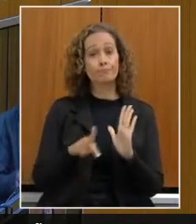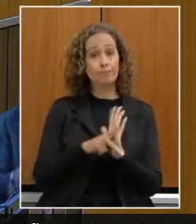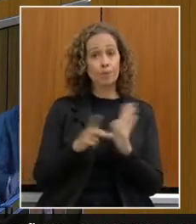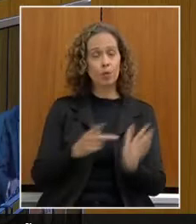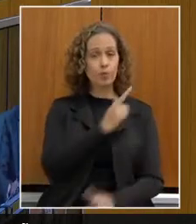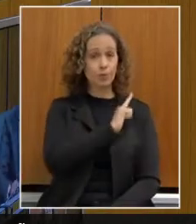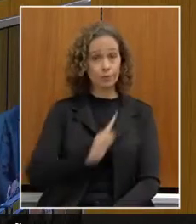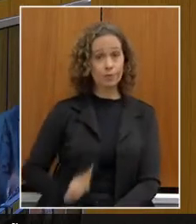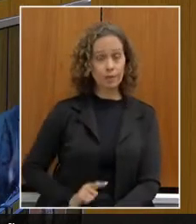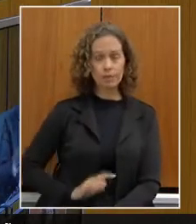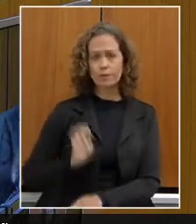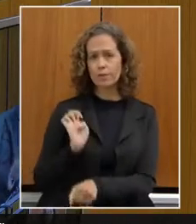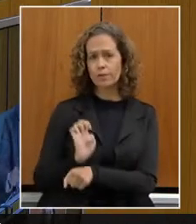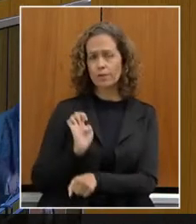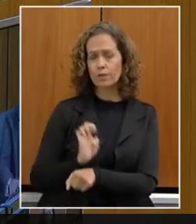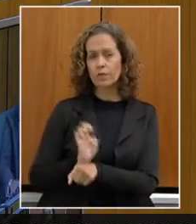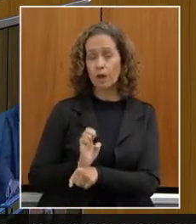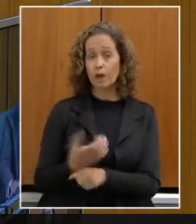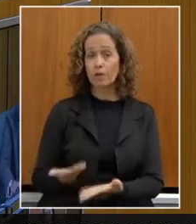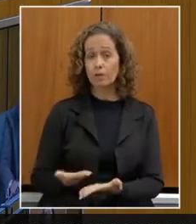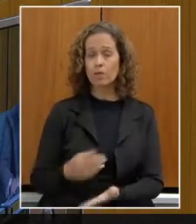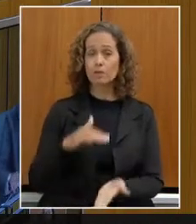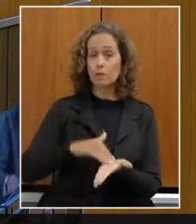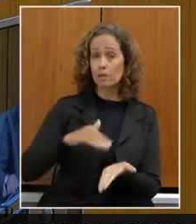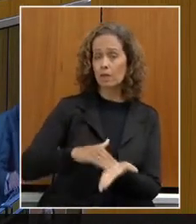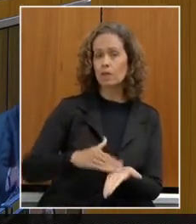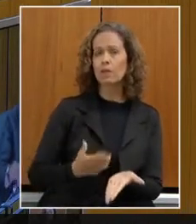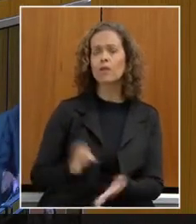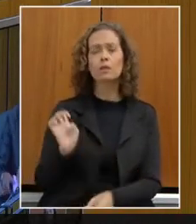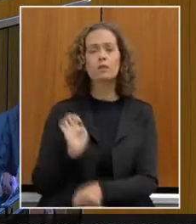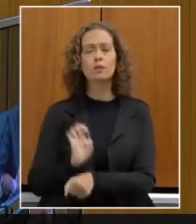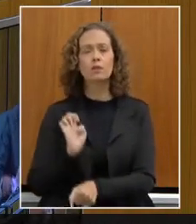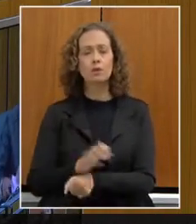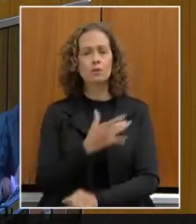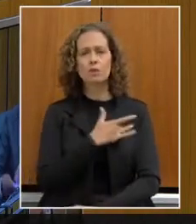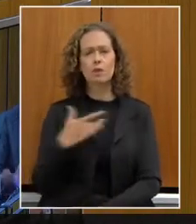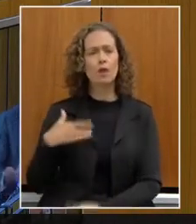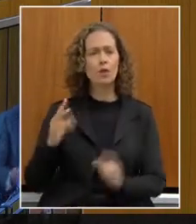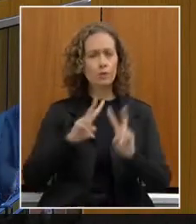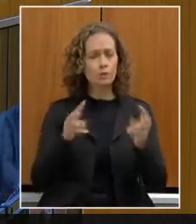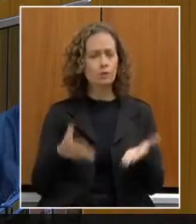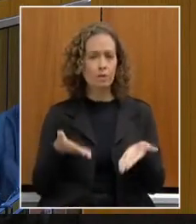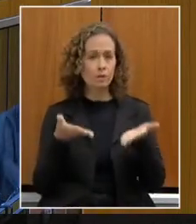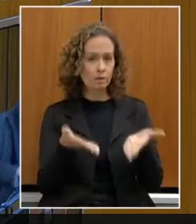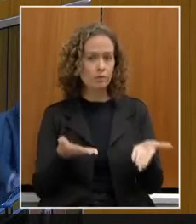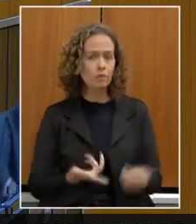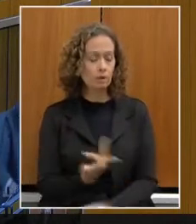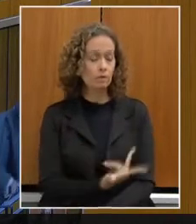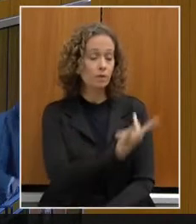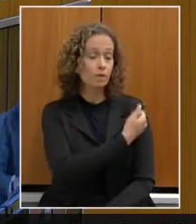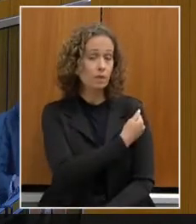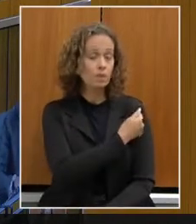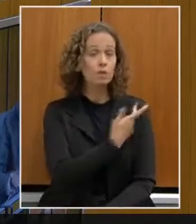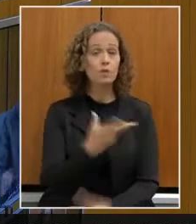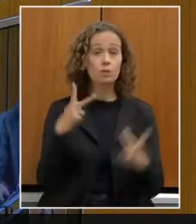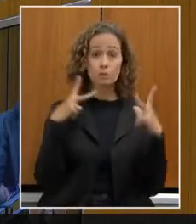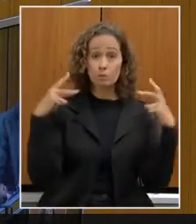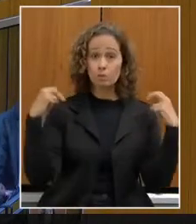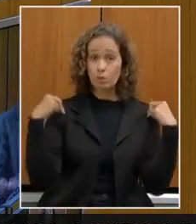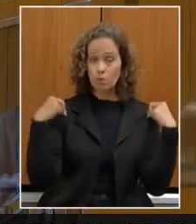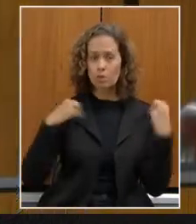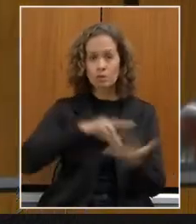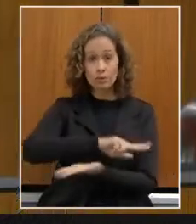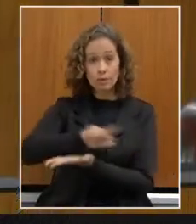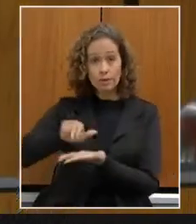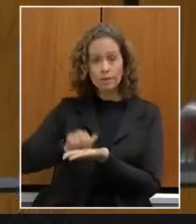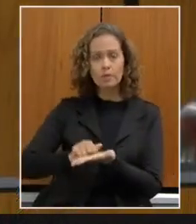governo do estado da Secretaria Estadual de Saúde neste sentido da vacinação dos caminhoneiros a segunda